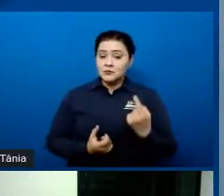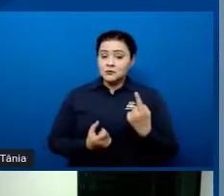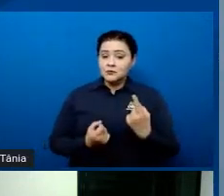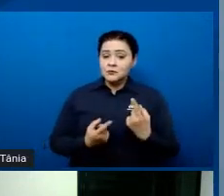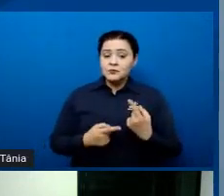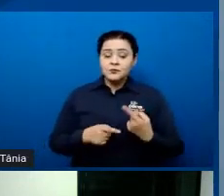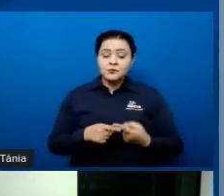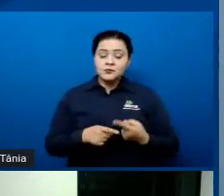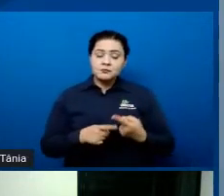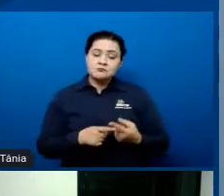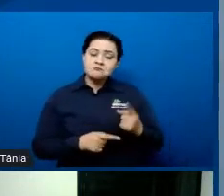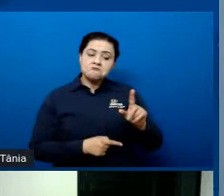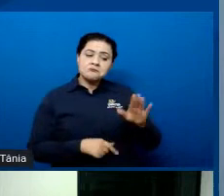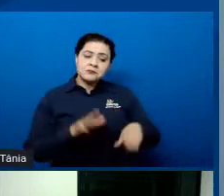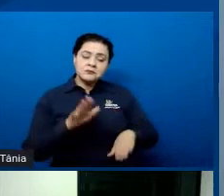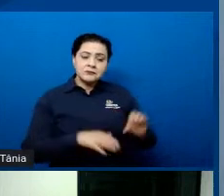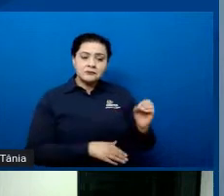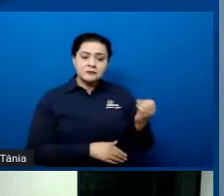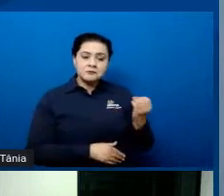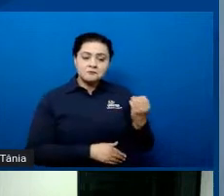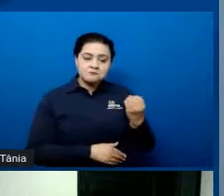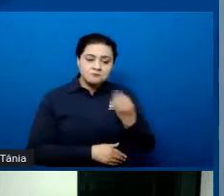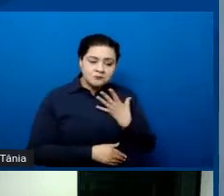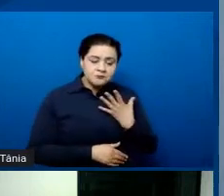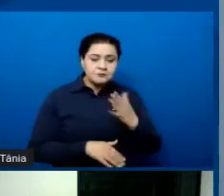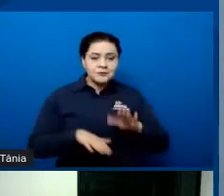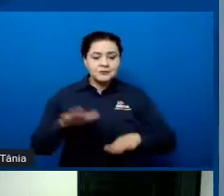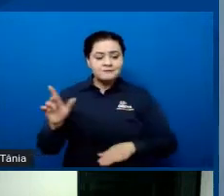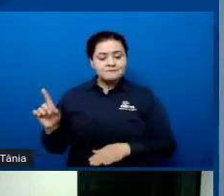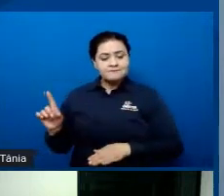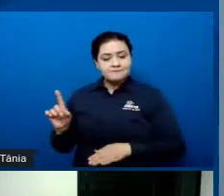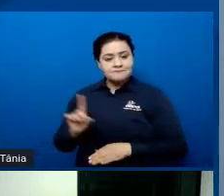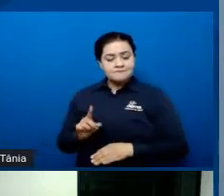e algumas desvantagens nesse processo, né?